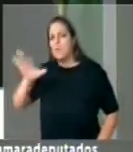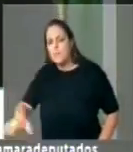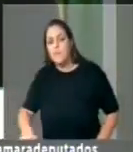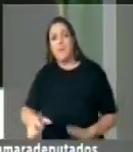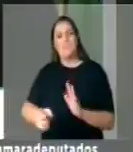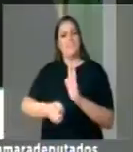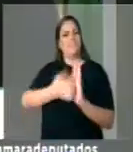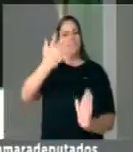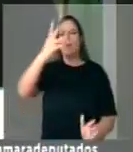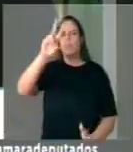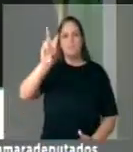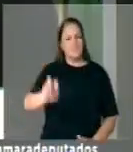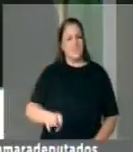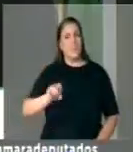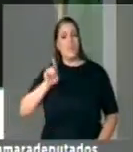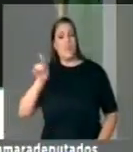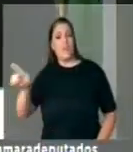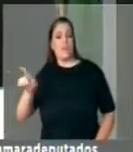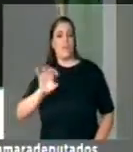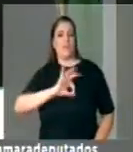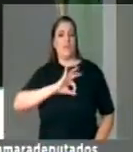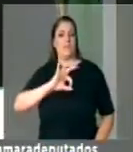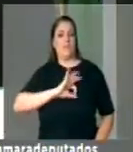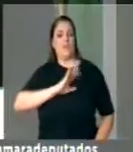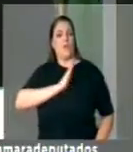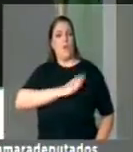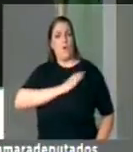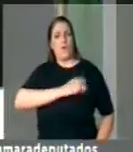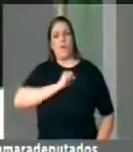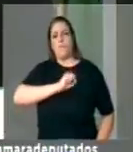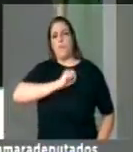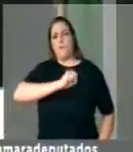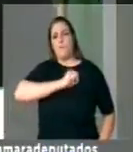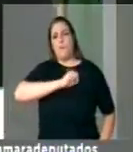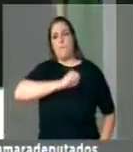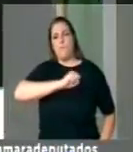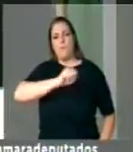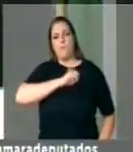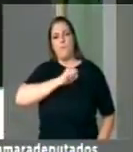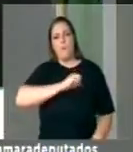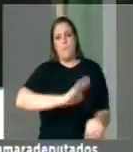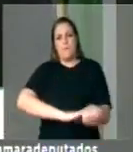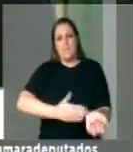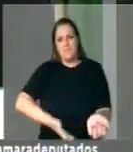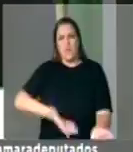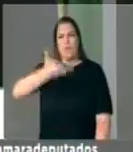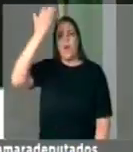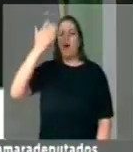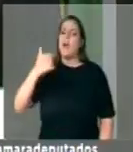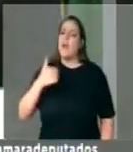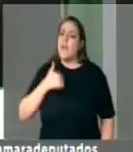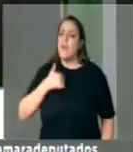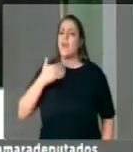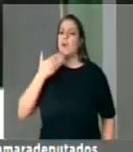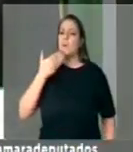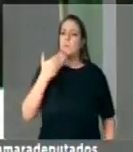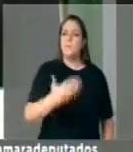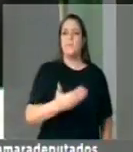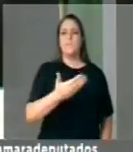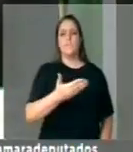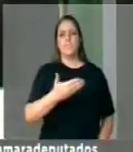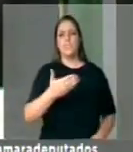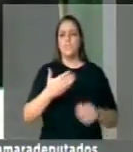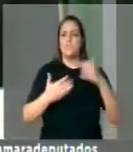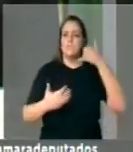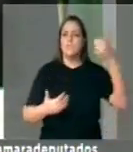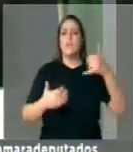da Superintendência Federal, teve taquicardia, picos de pressão, e eu solicitei então que o médico